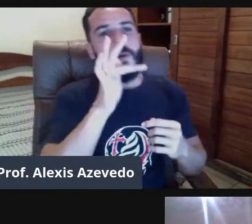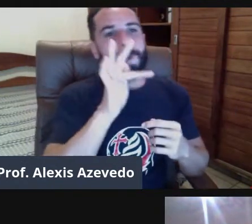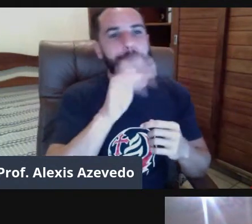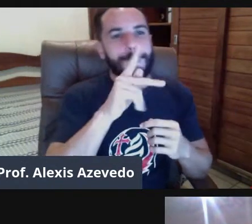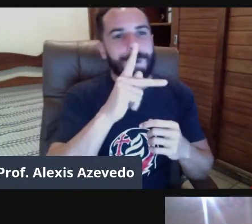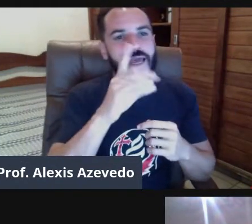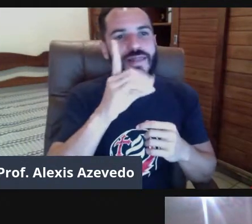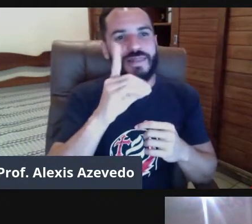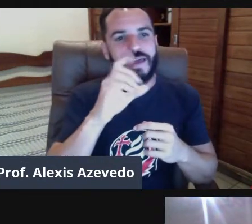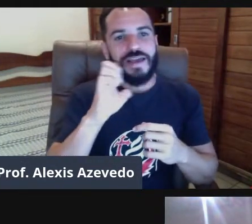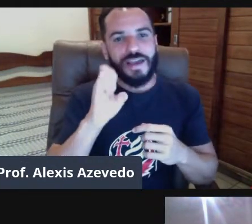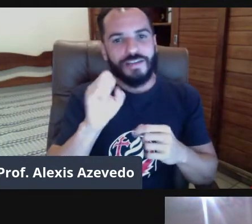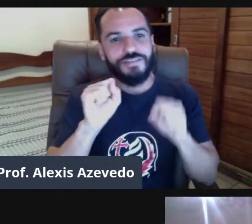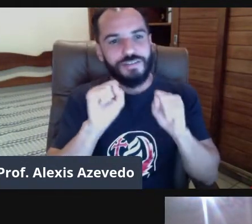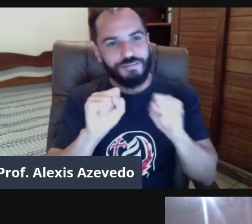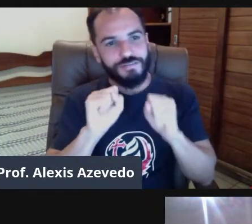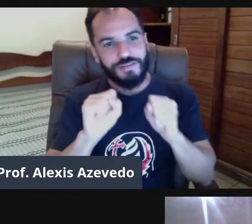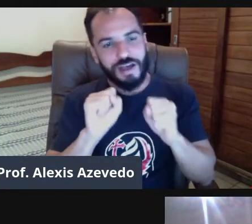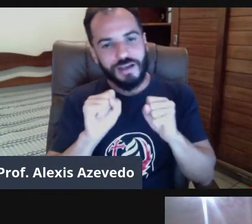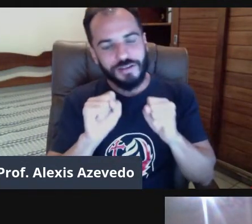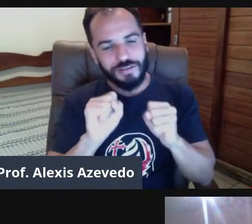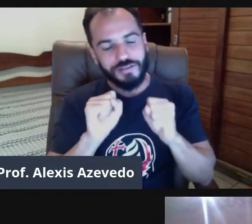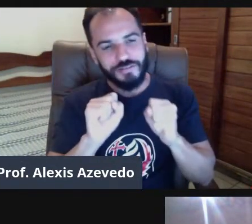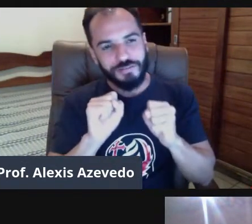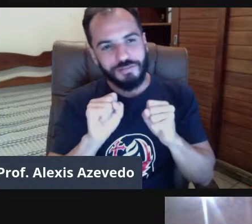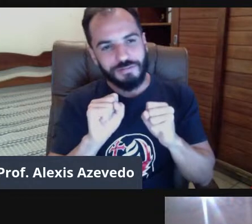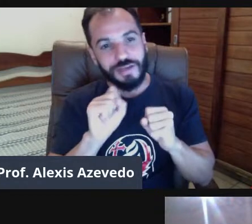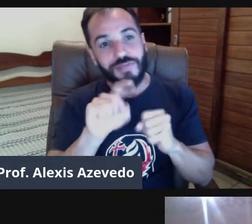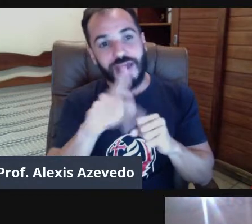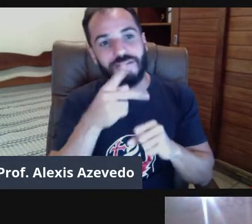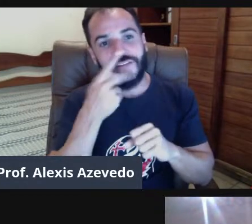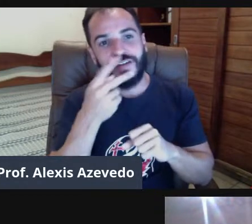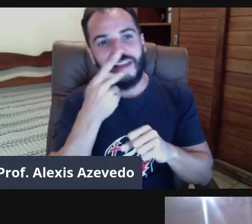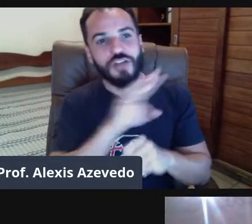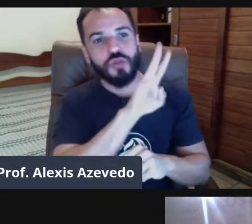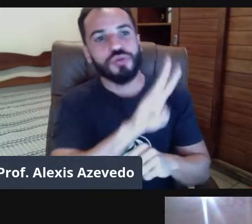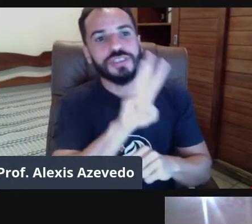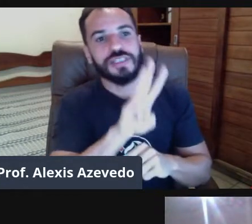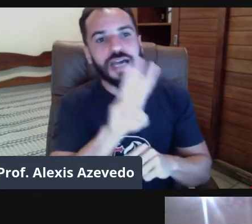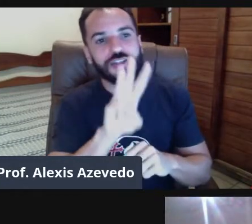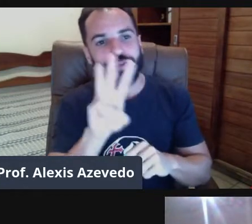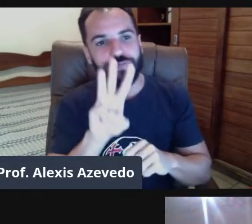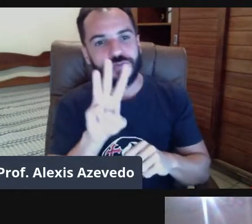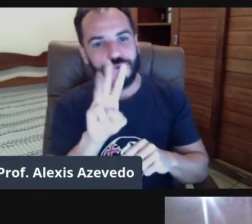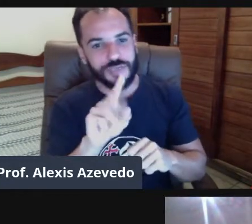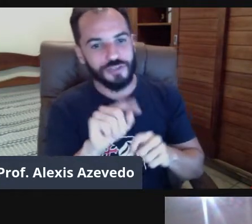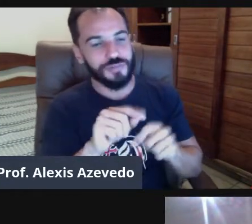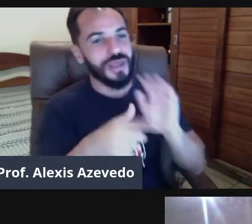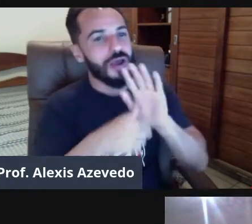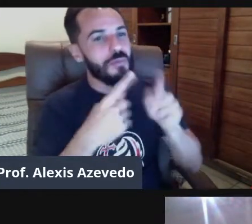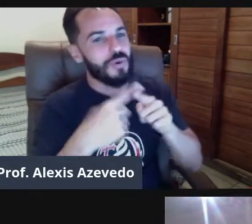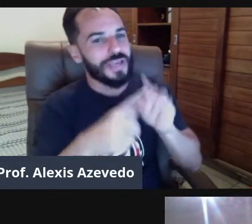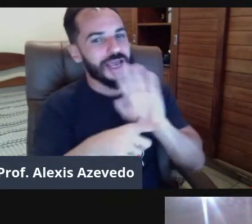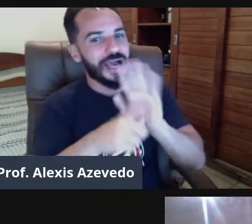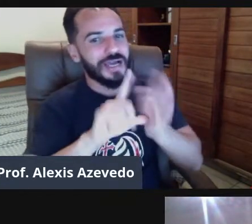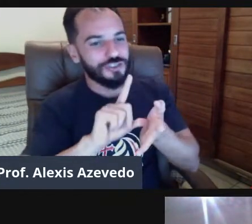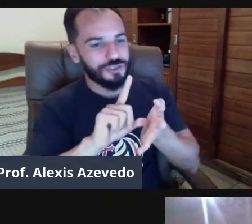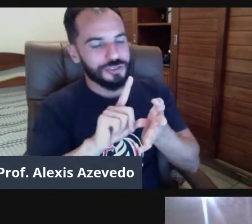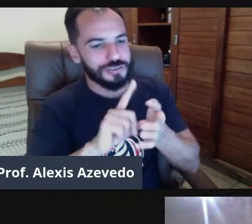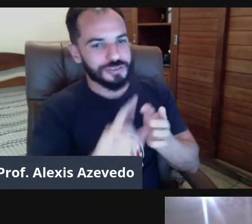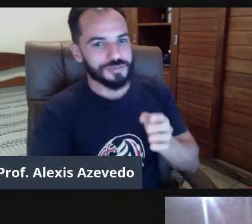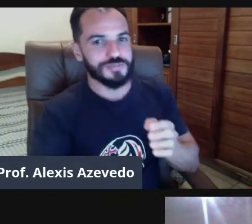do site, pelo seguinte, ele ficou muito tempo... o site da Guinhar, ele é dentro do site